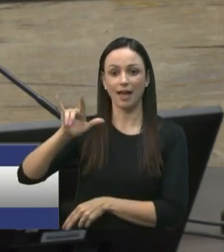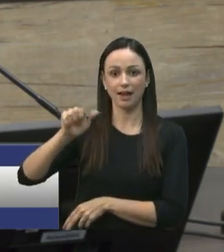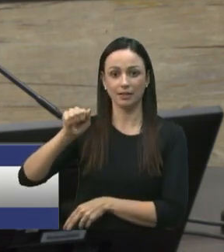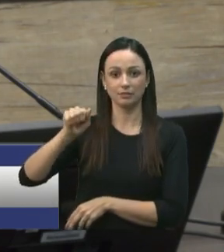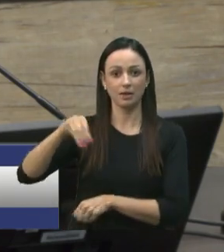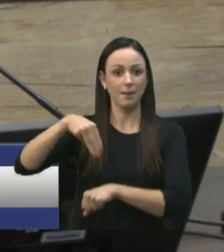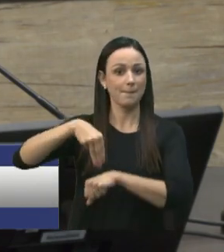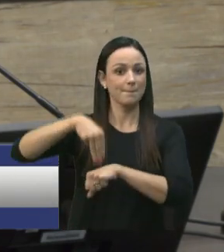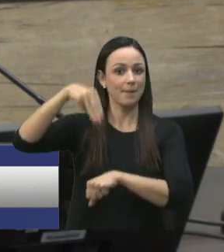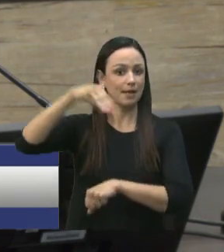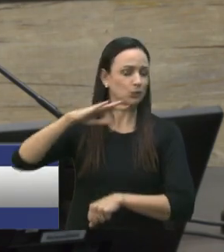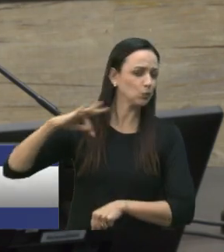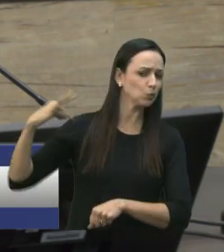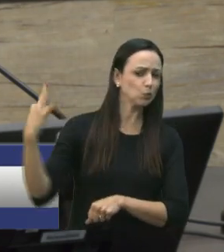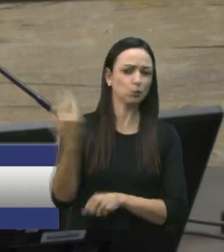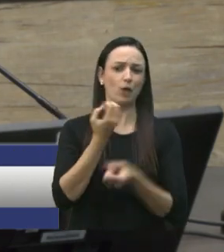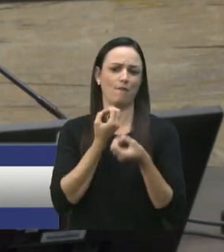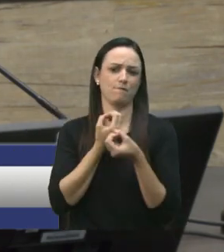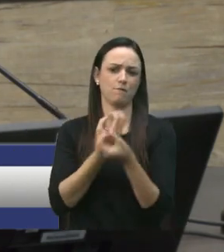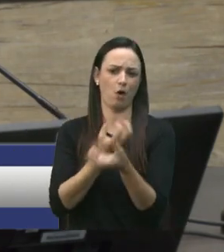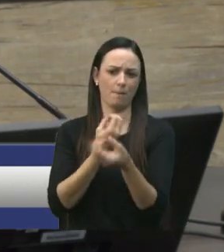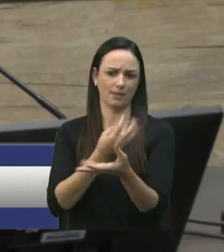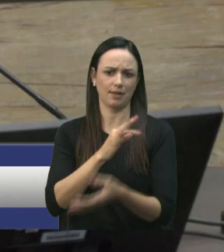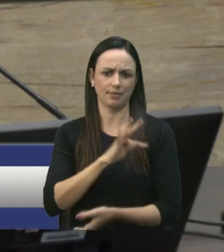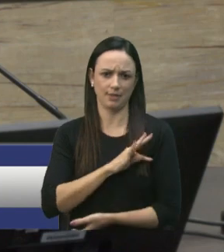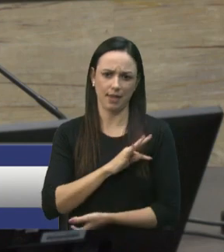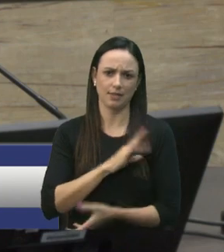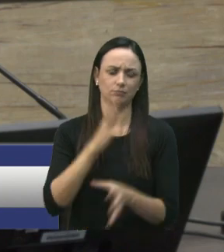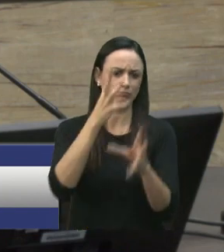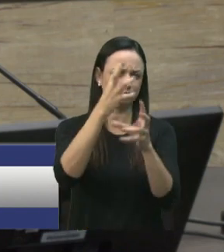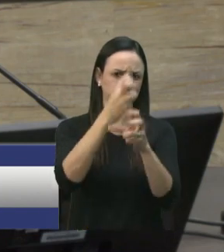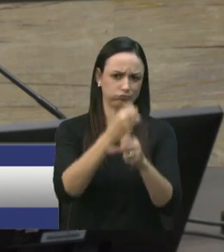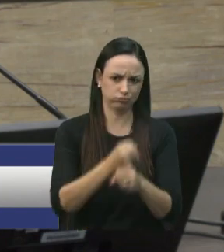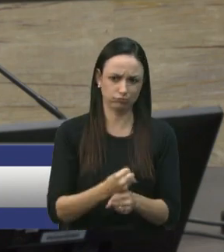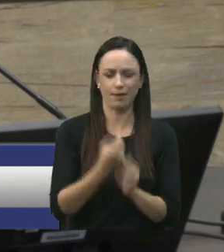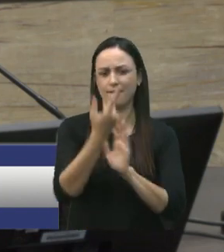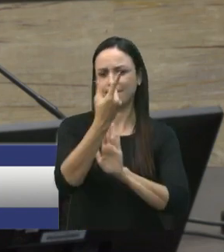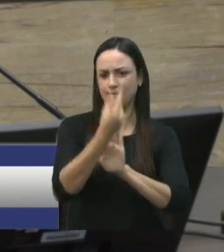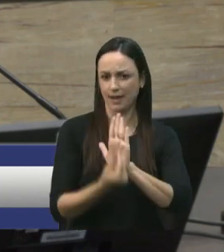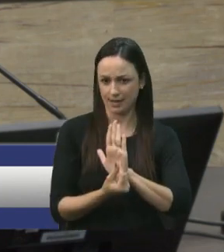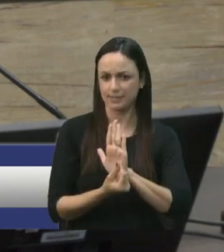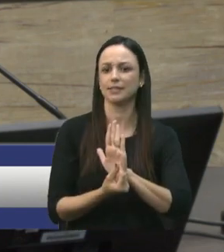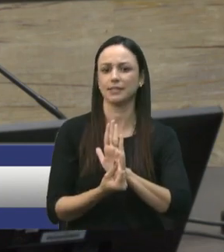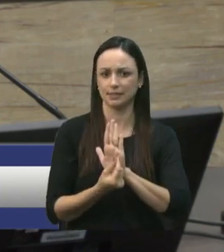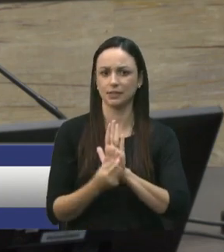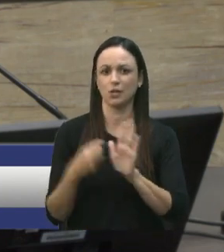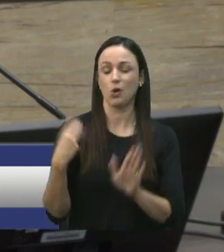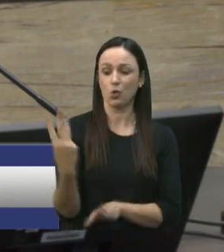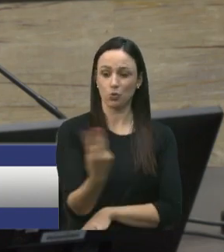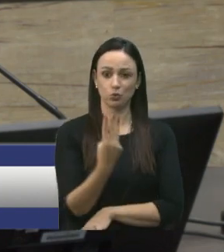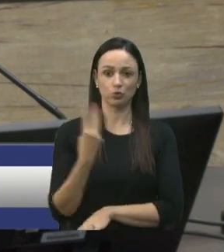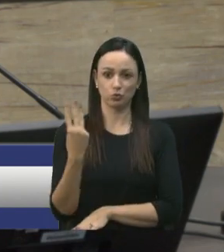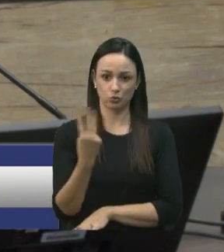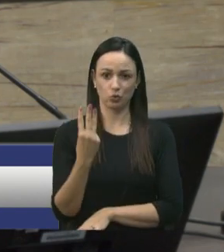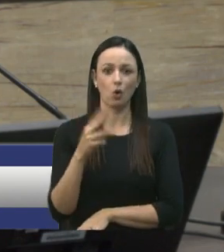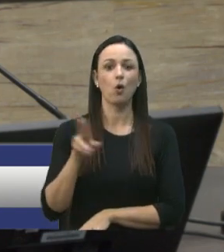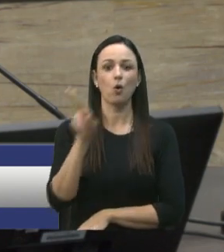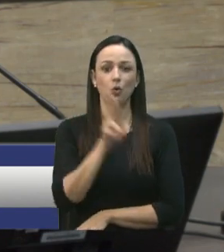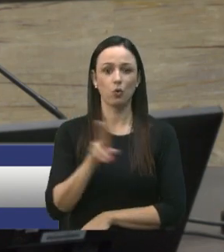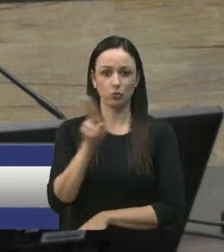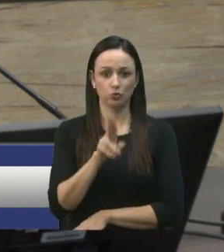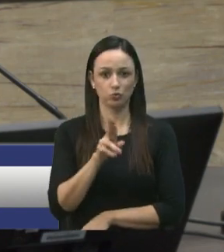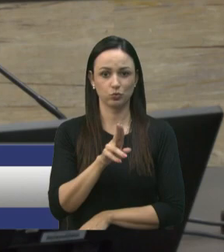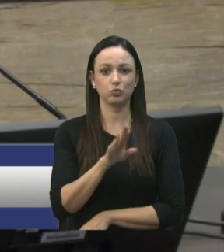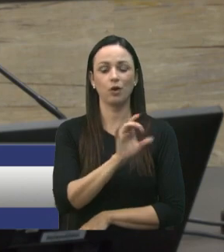mestre de todas as informações técnicas, contábeis e financeiras, que os 3 vão se fazer uso devido